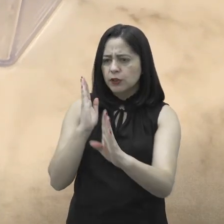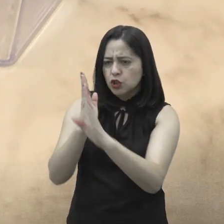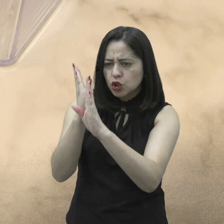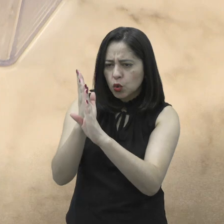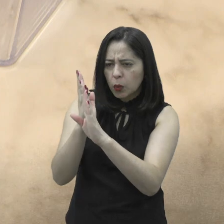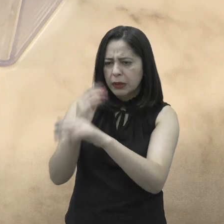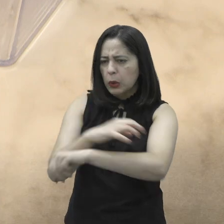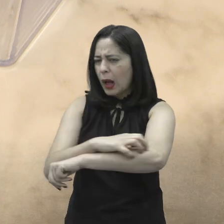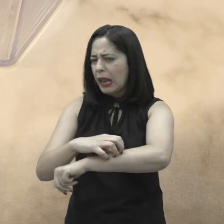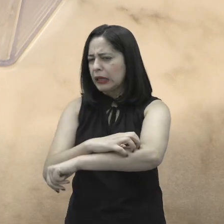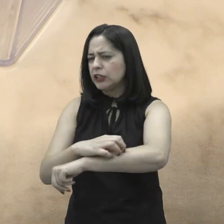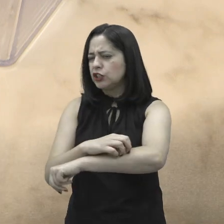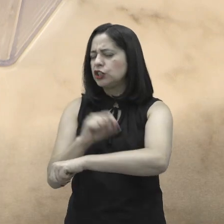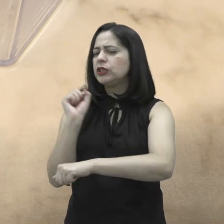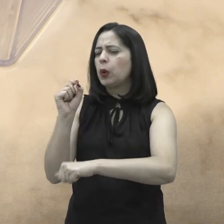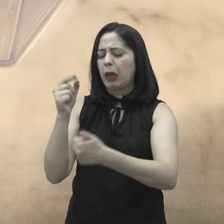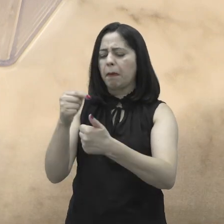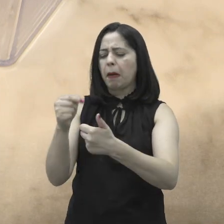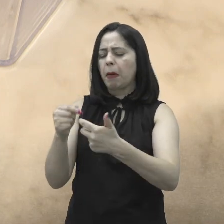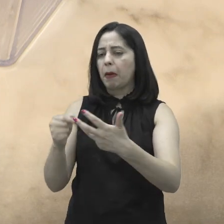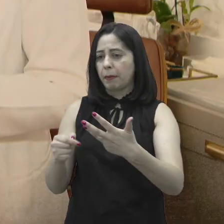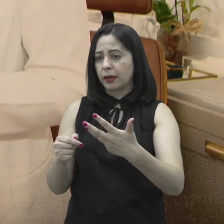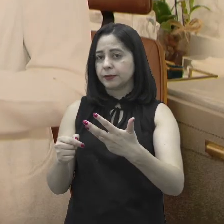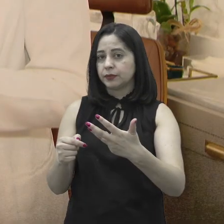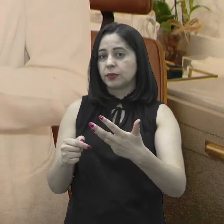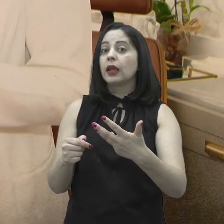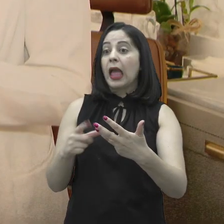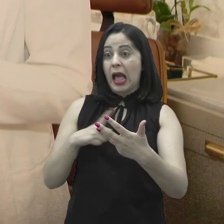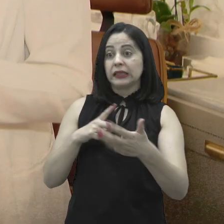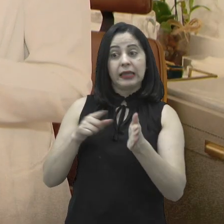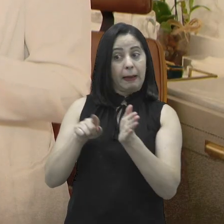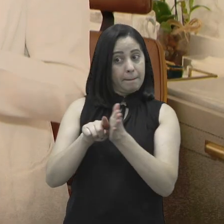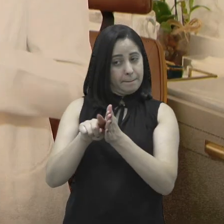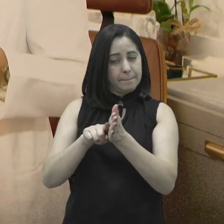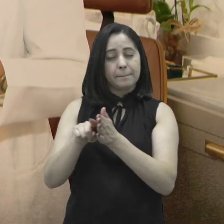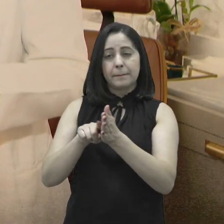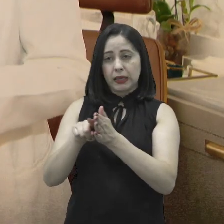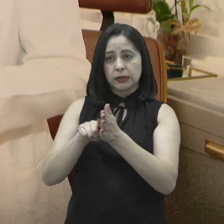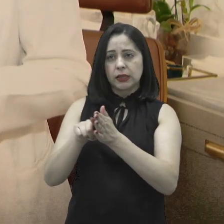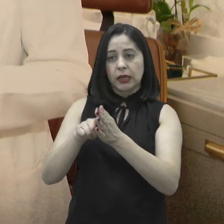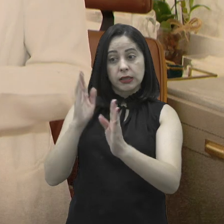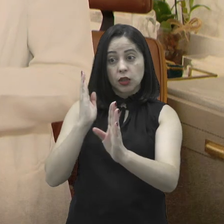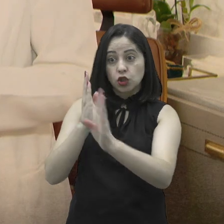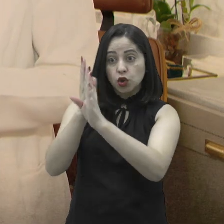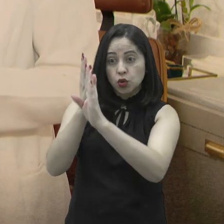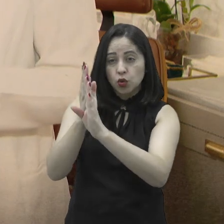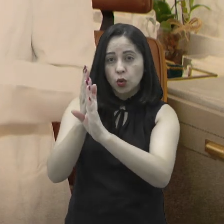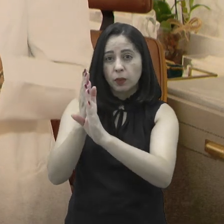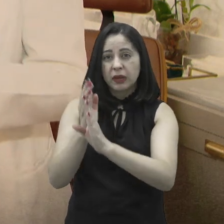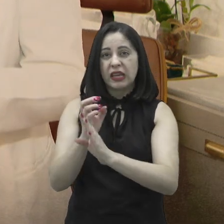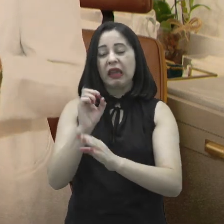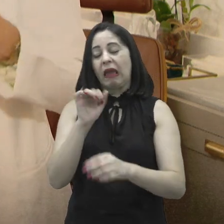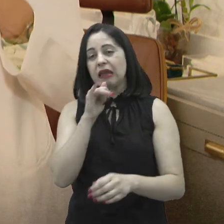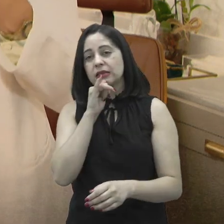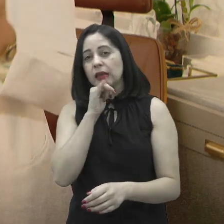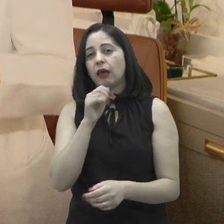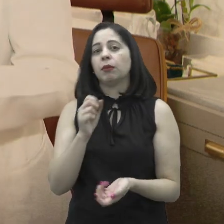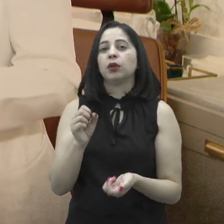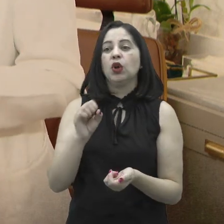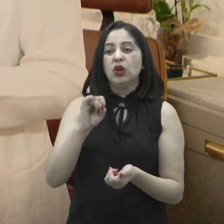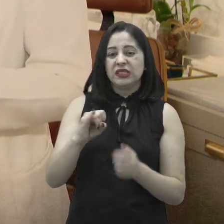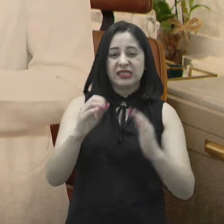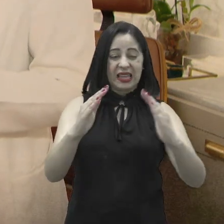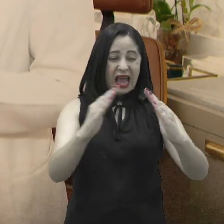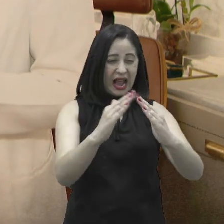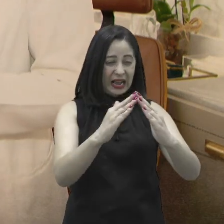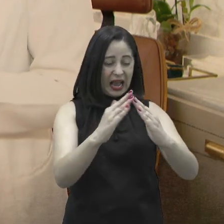tem alergia, né? Então, assim, existem testes para isso, a gente consegue identificar do que o paciente é alérgico, se é uma exposição, se é o